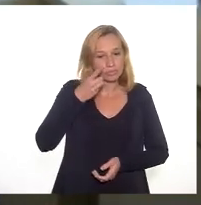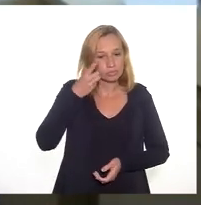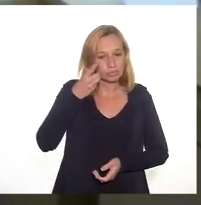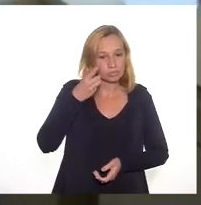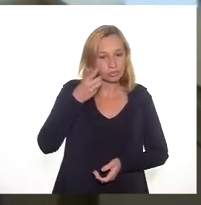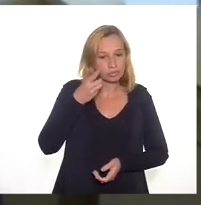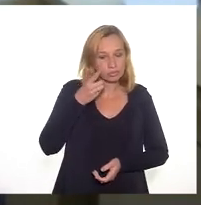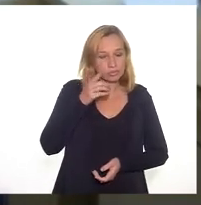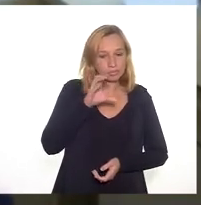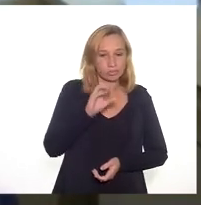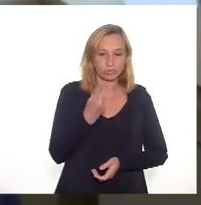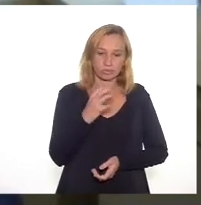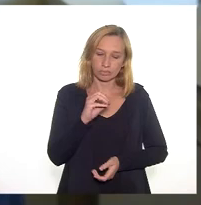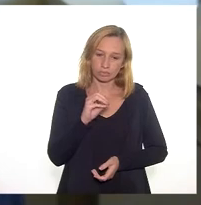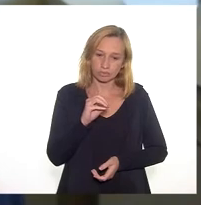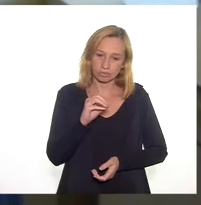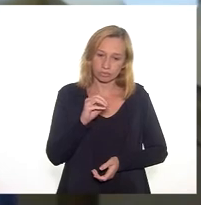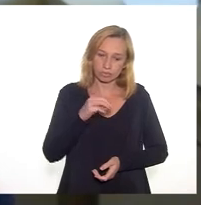foi o deputado Chico,